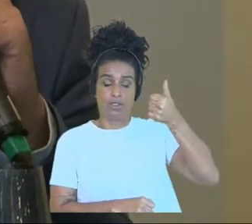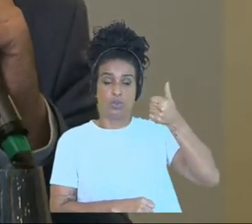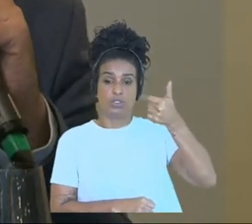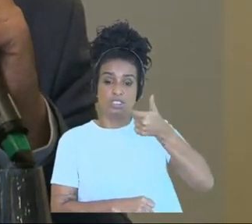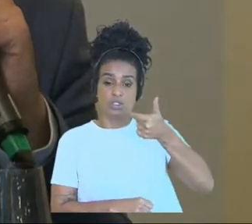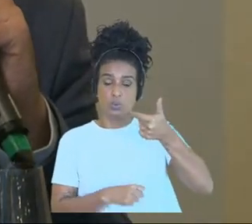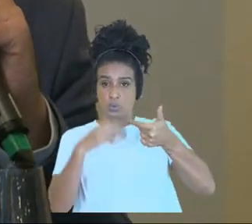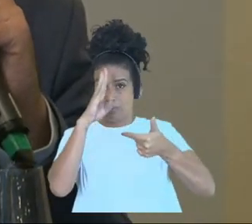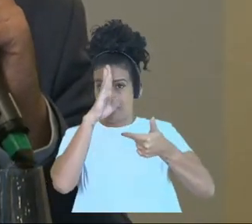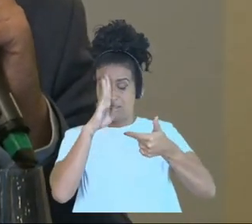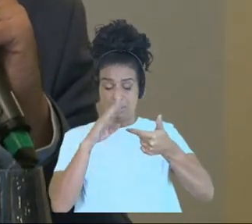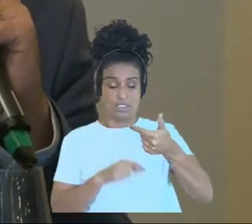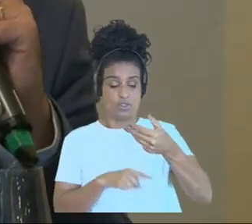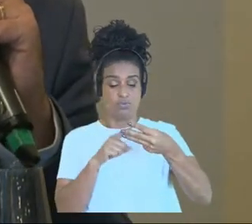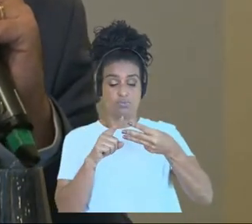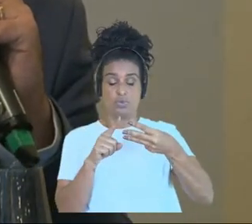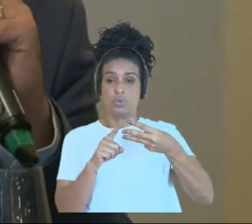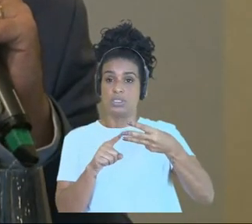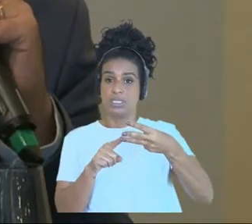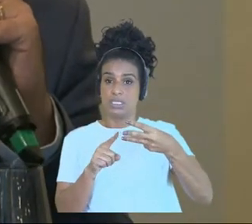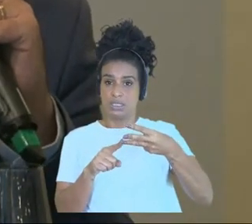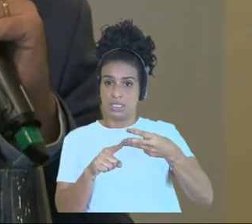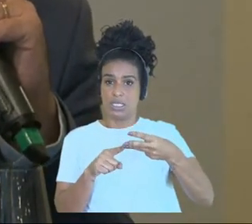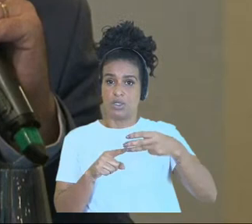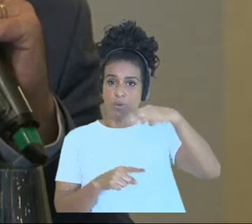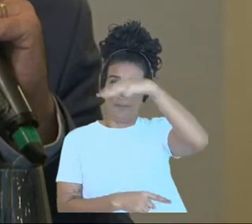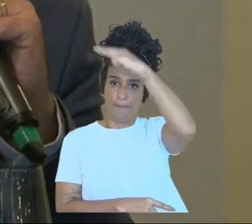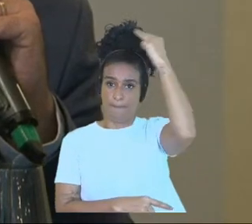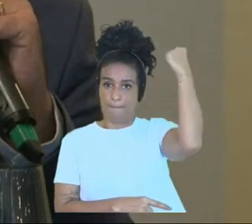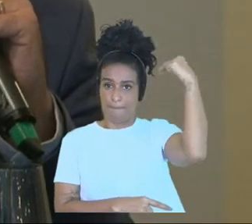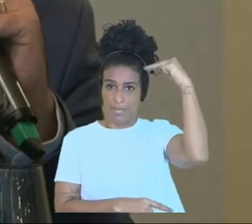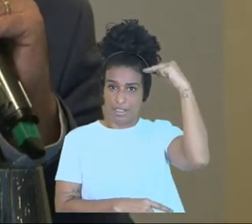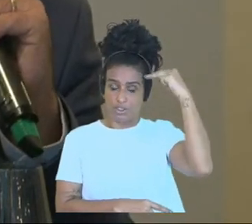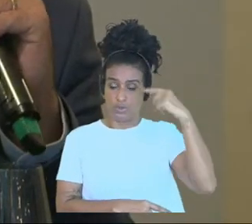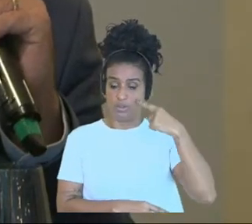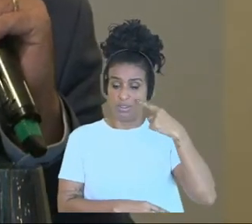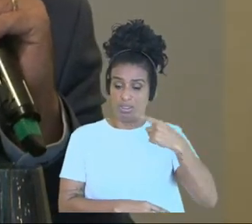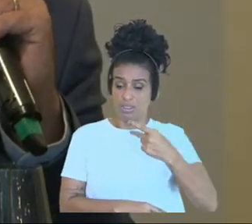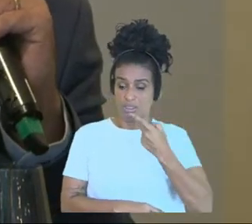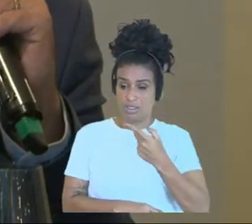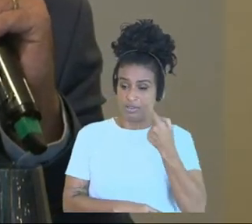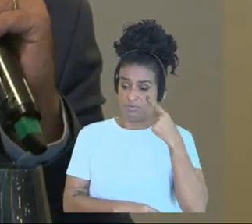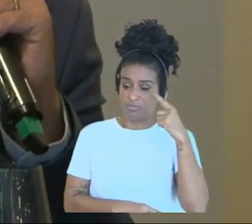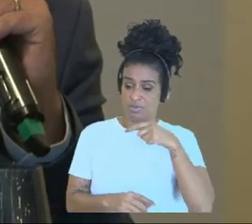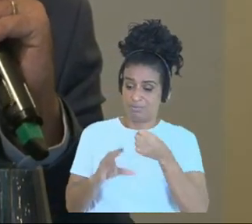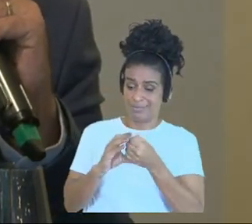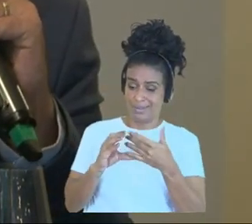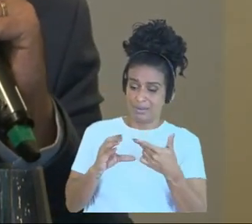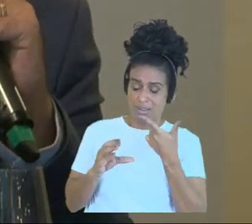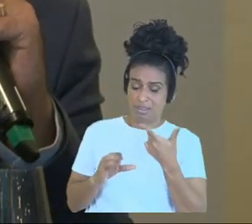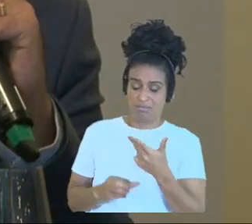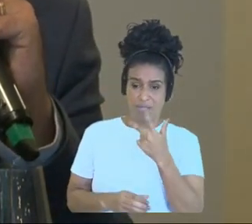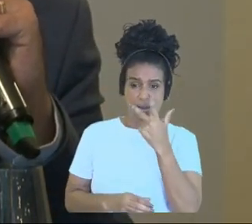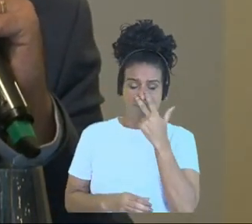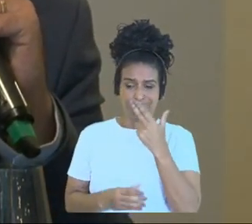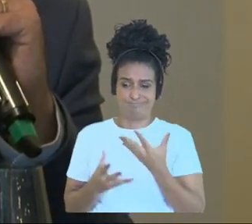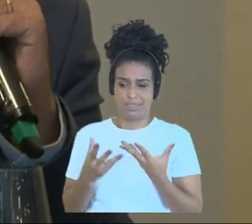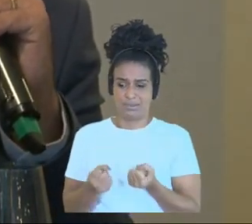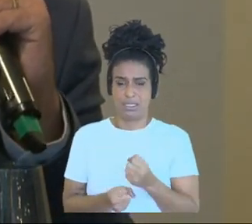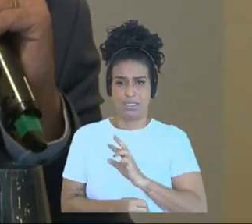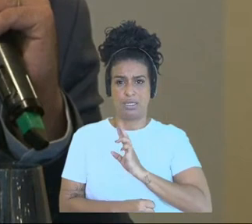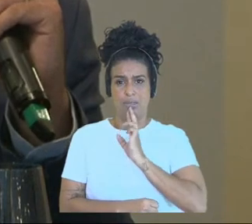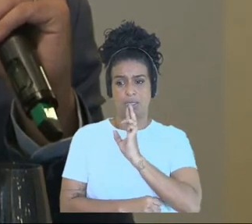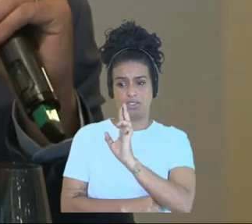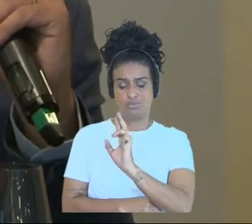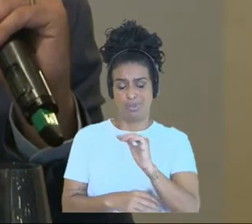lugar. E existe um negacionismo característico do líder populista que pode ter induzido a um tipo de